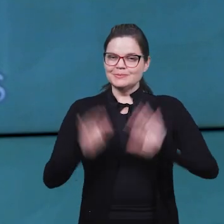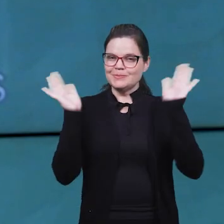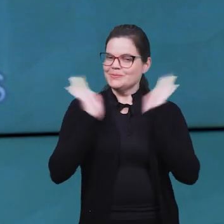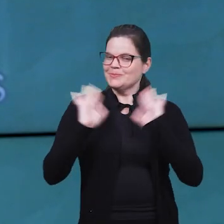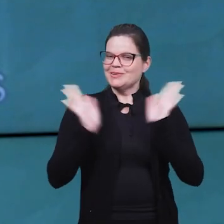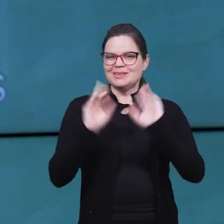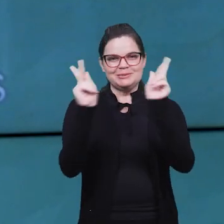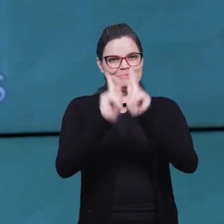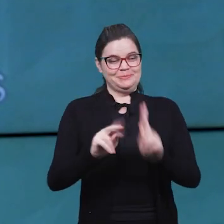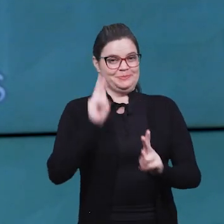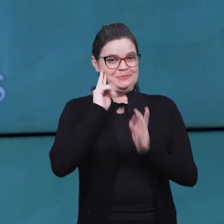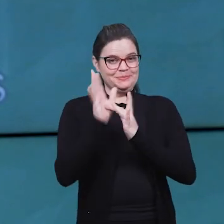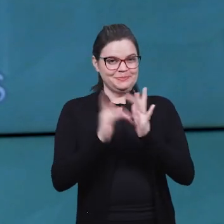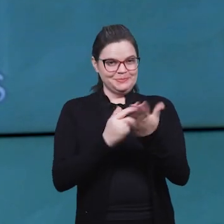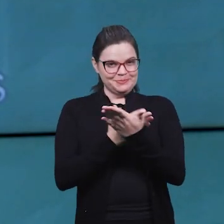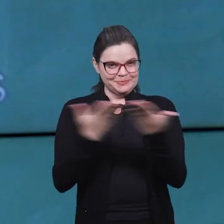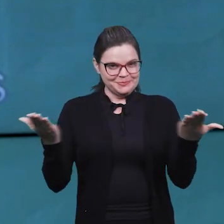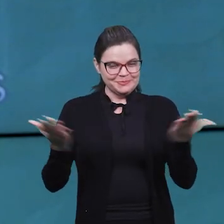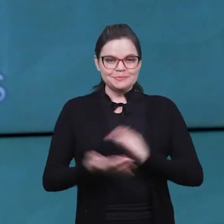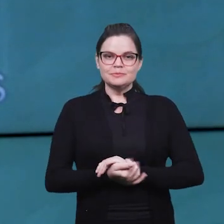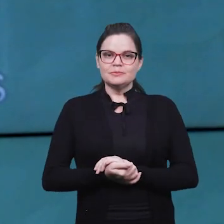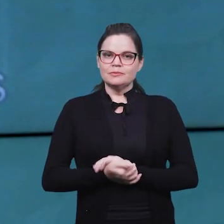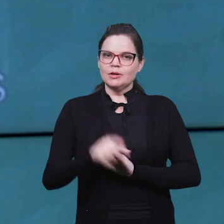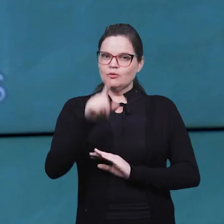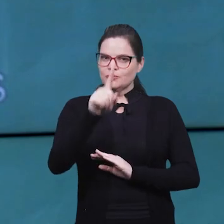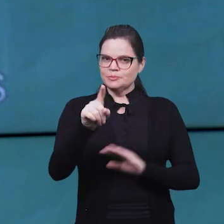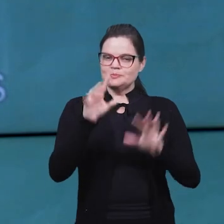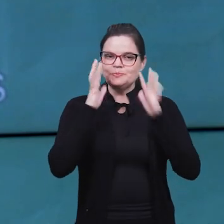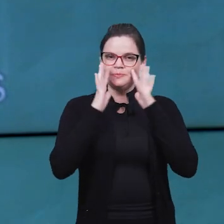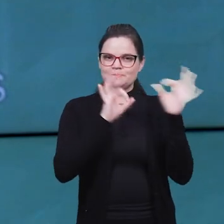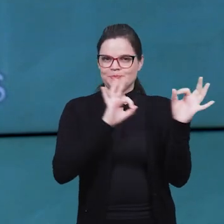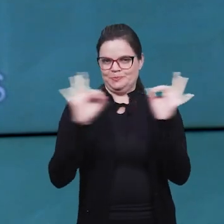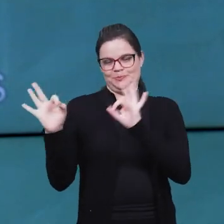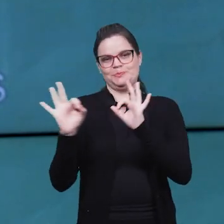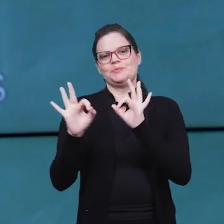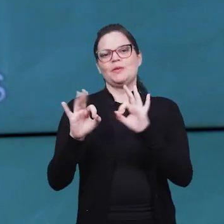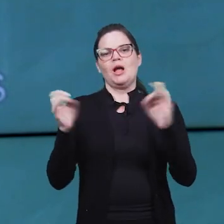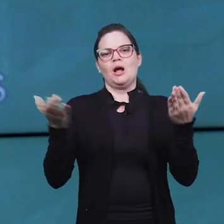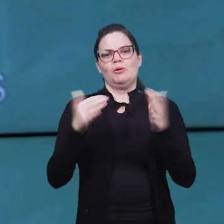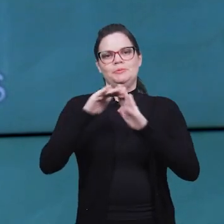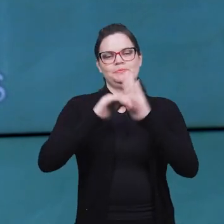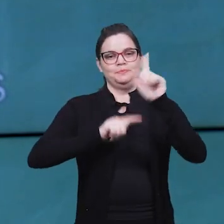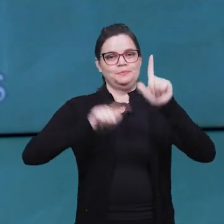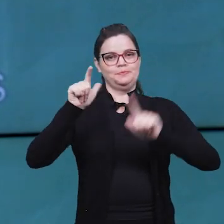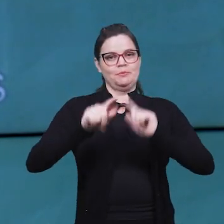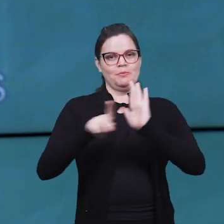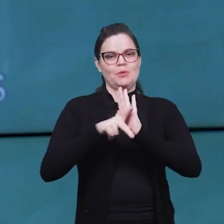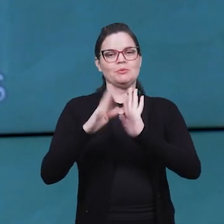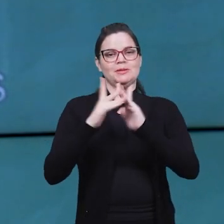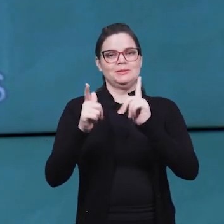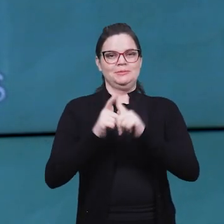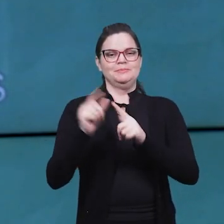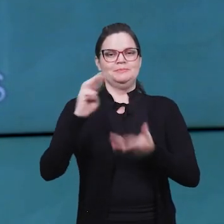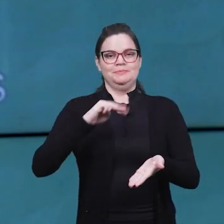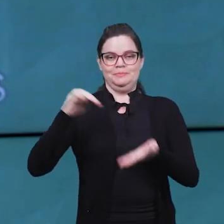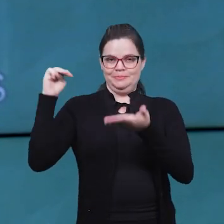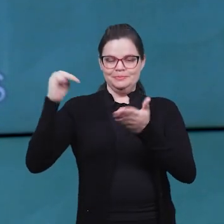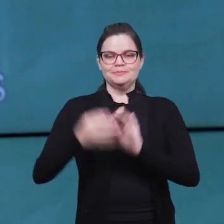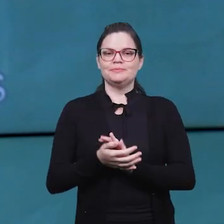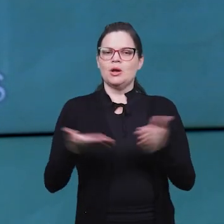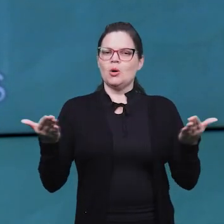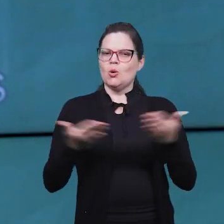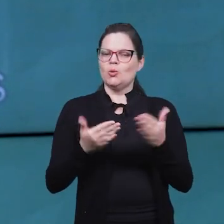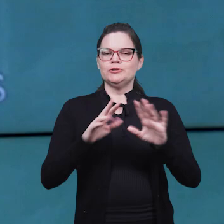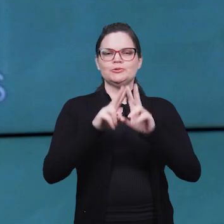Olá, a paz do Senhor Jesus a todos. Você está no canal da Igreja Cristã Maranata e este é o programa Nutrição e